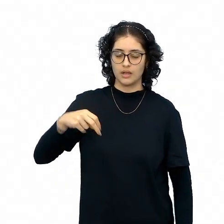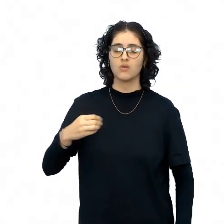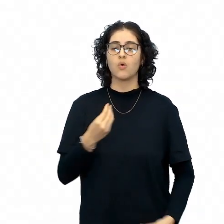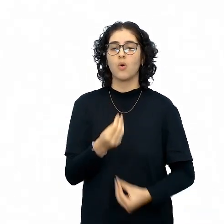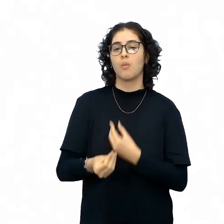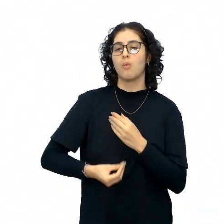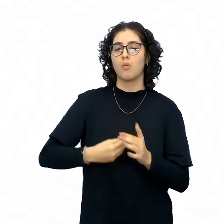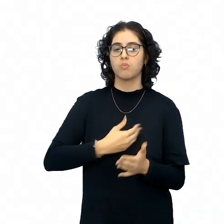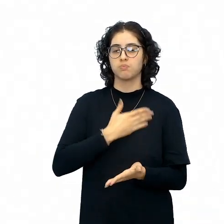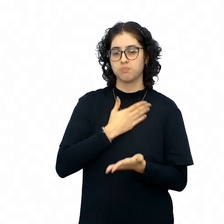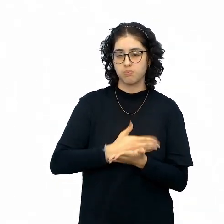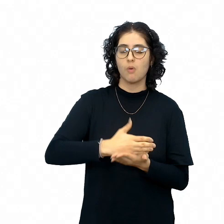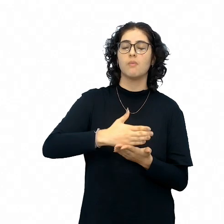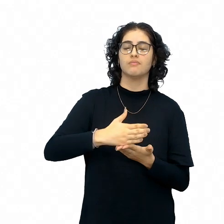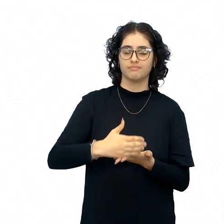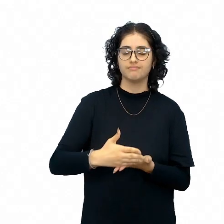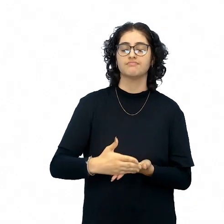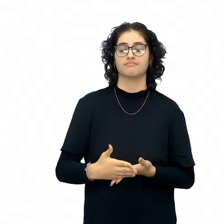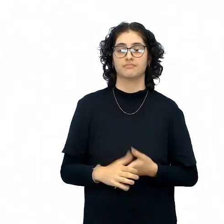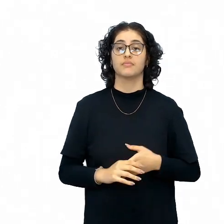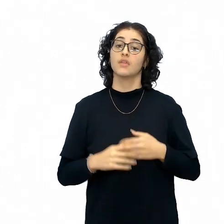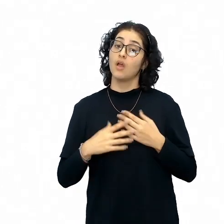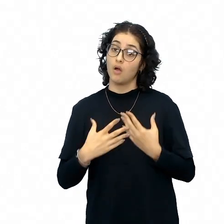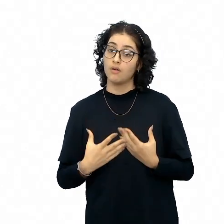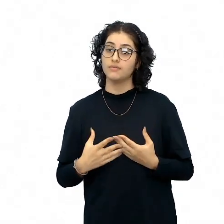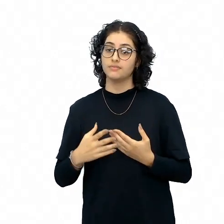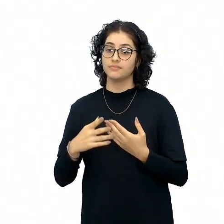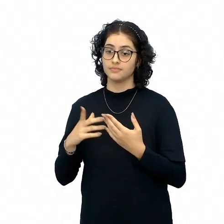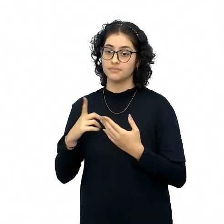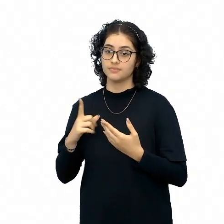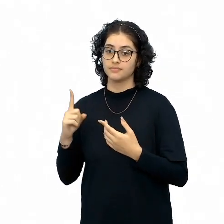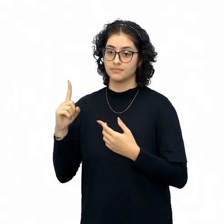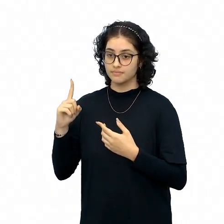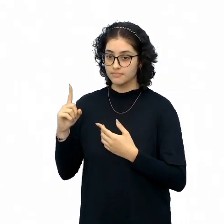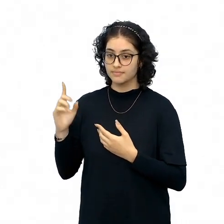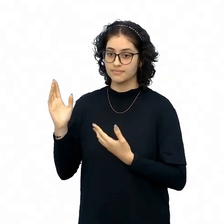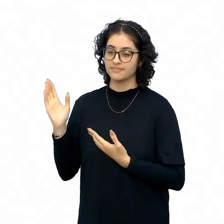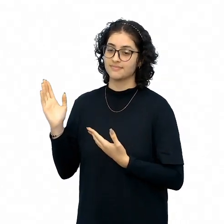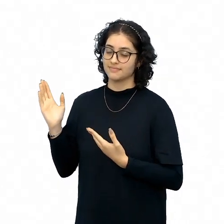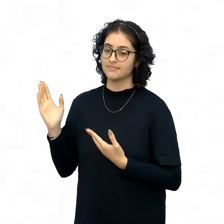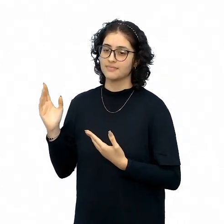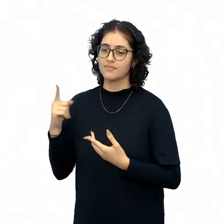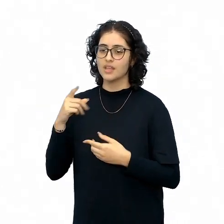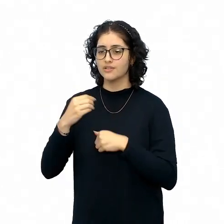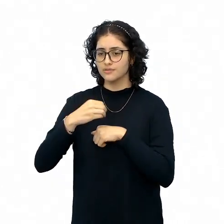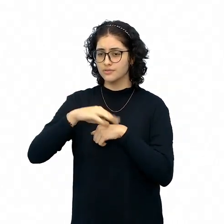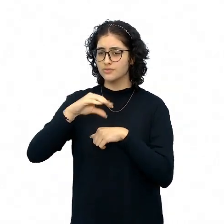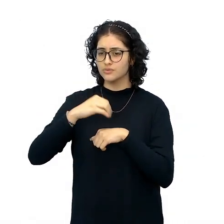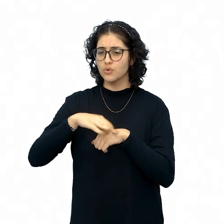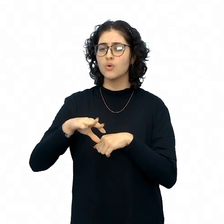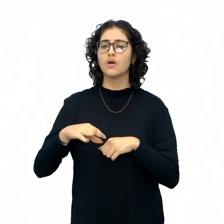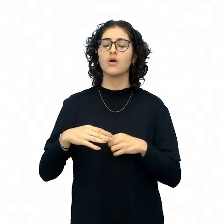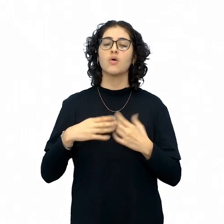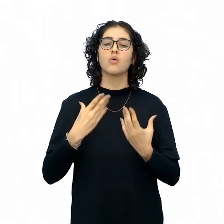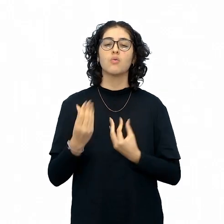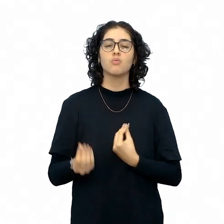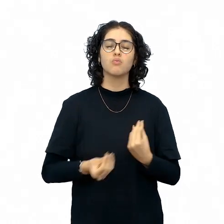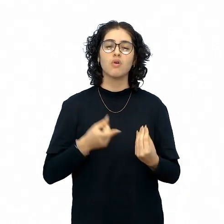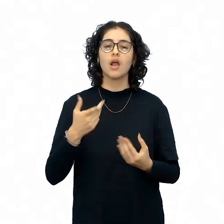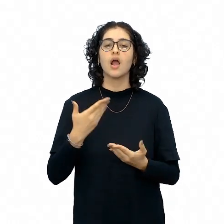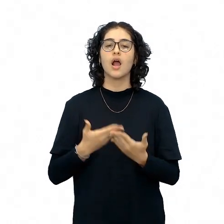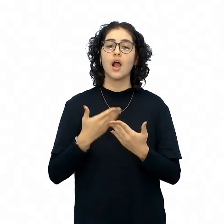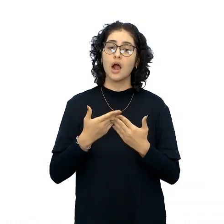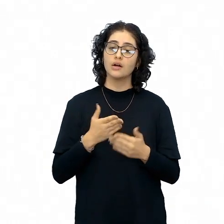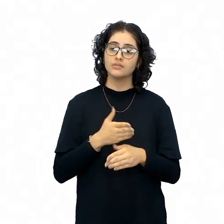começa, não é? E aqui no cantinho nós temos, então, as sugestões do que você pode fazer antes dessa